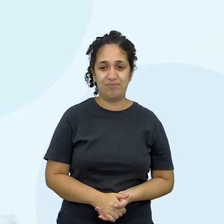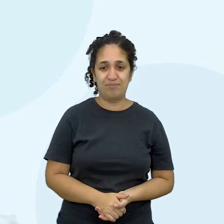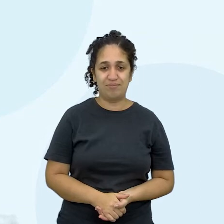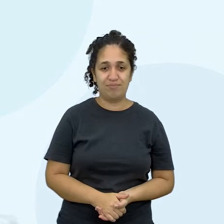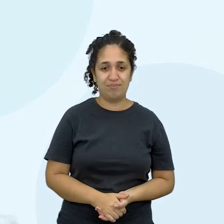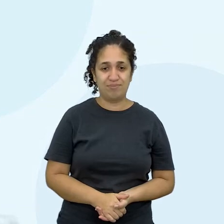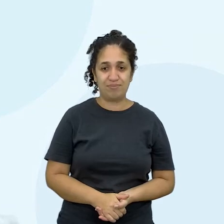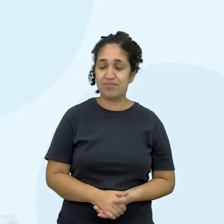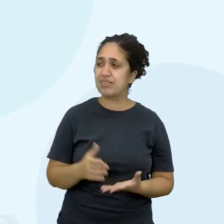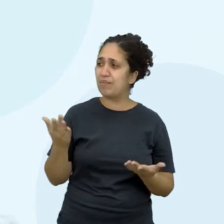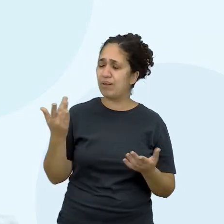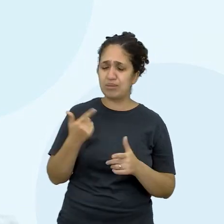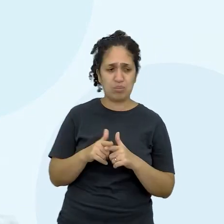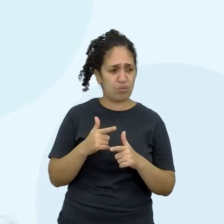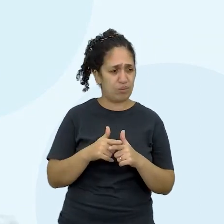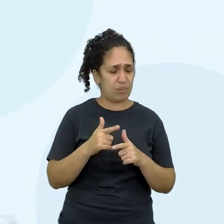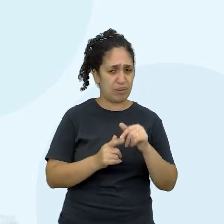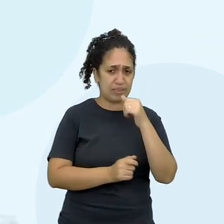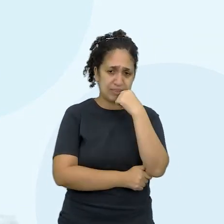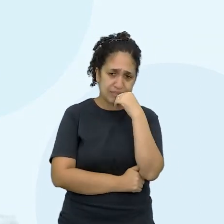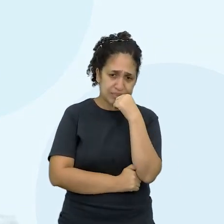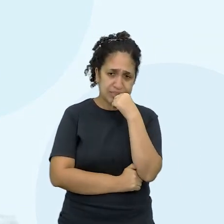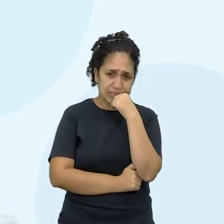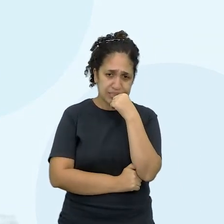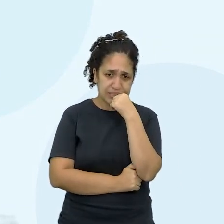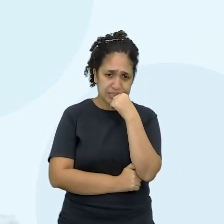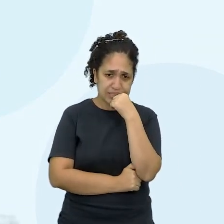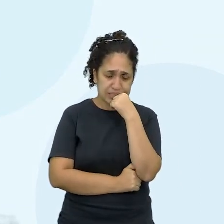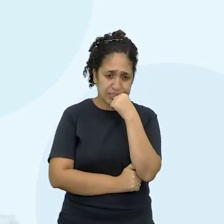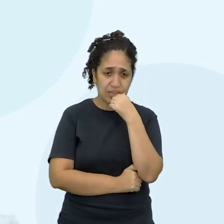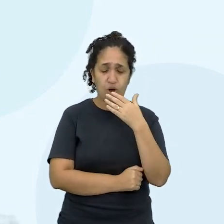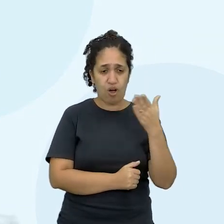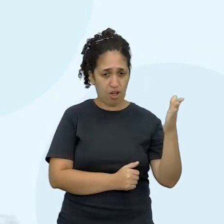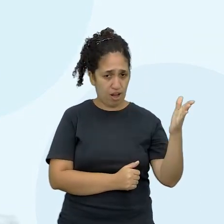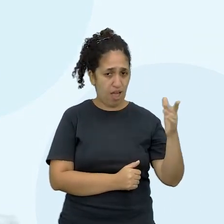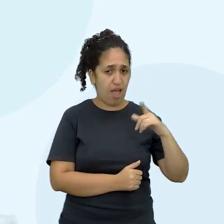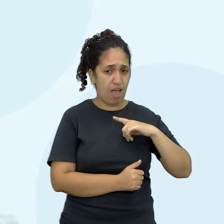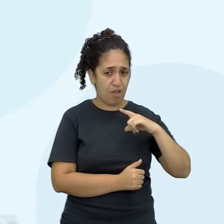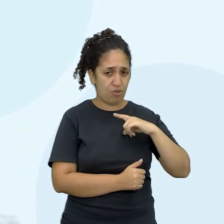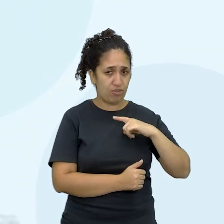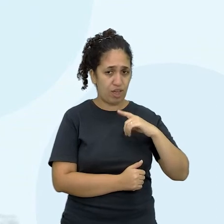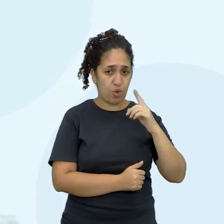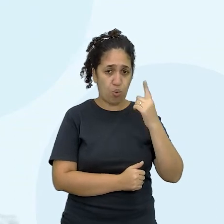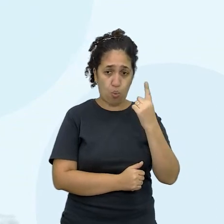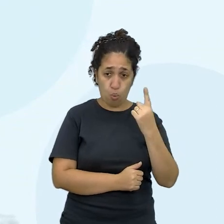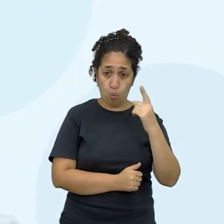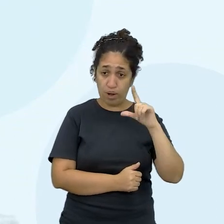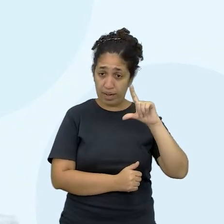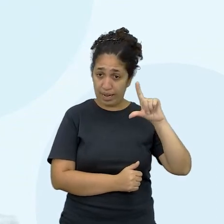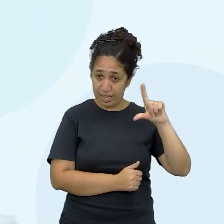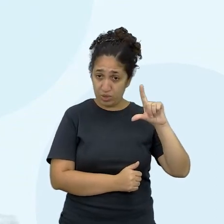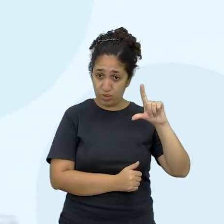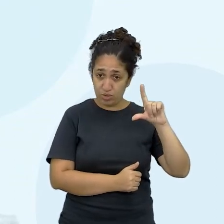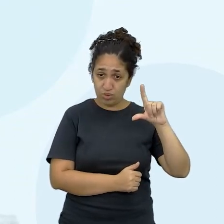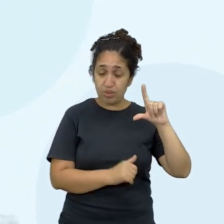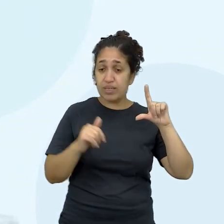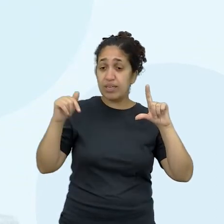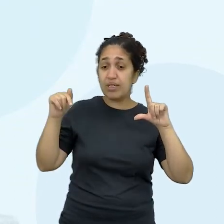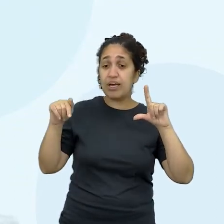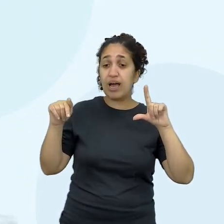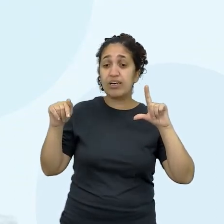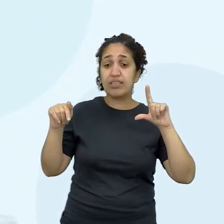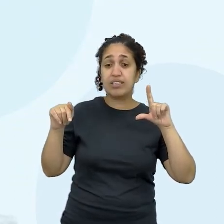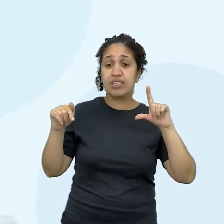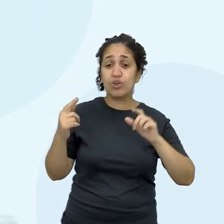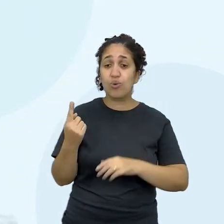Então, mas o problema é esse. Enquanto aqui eu tenho 1 litro, aqui eu tenho